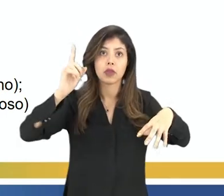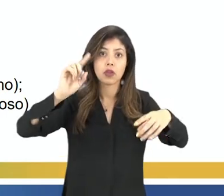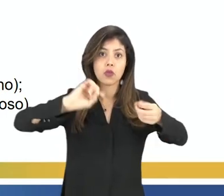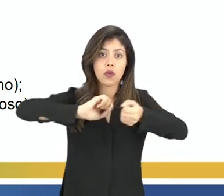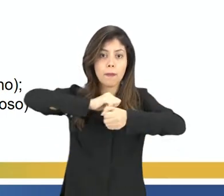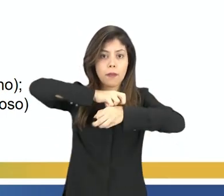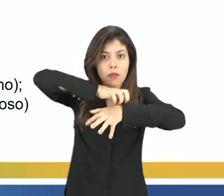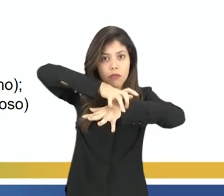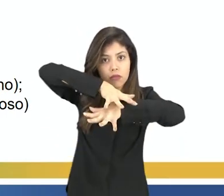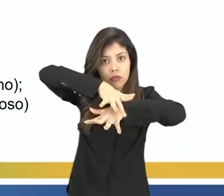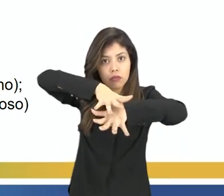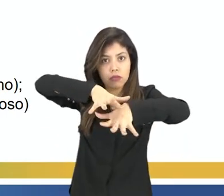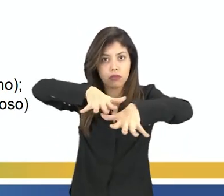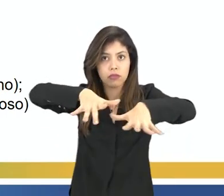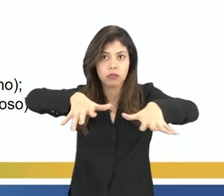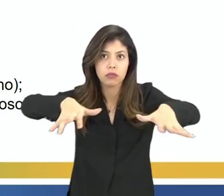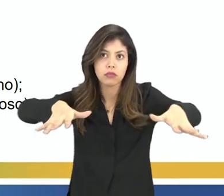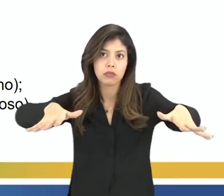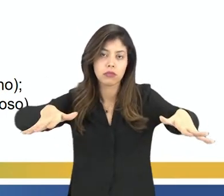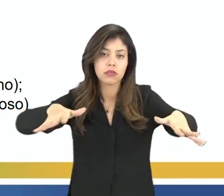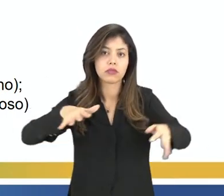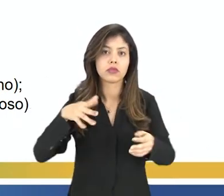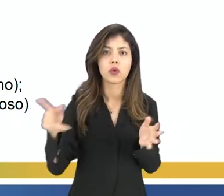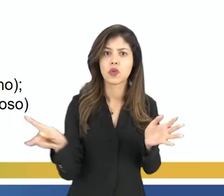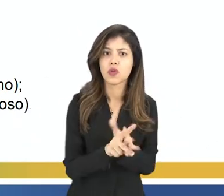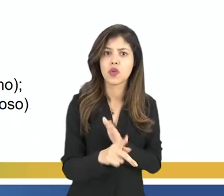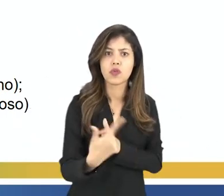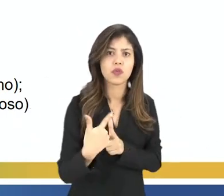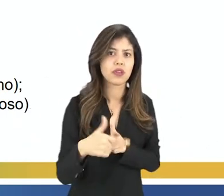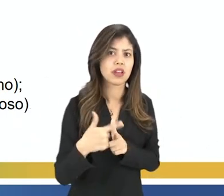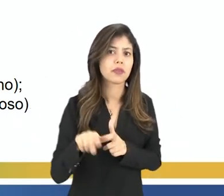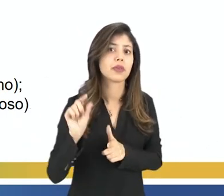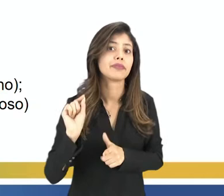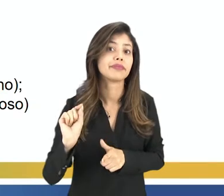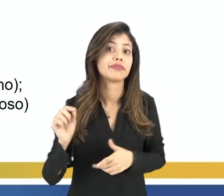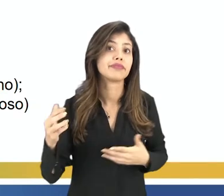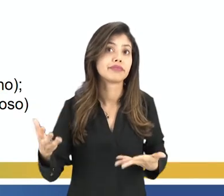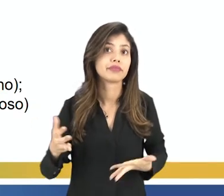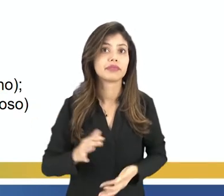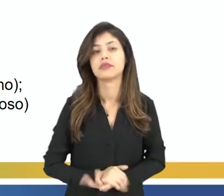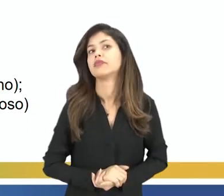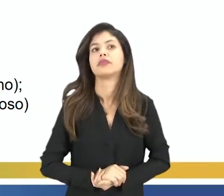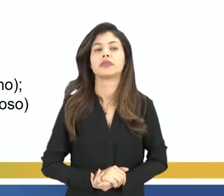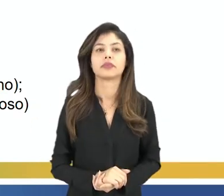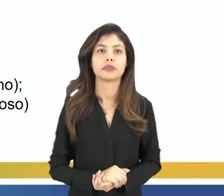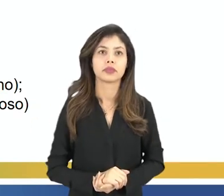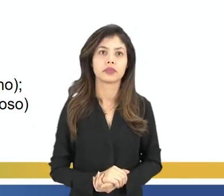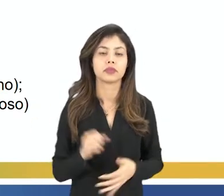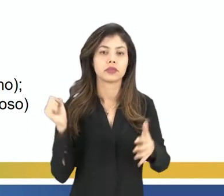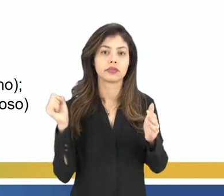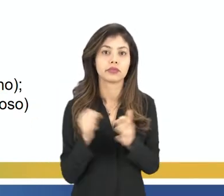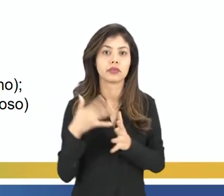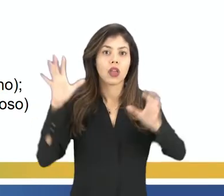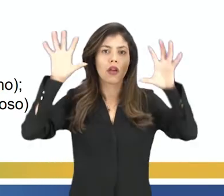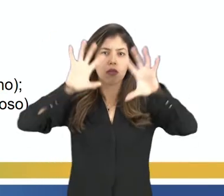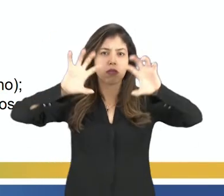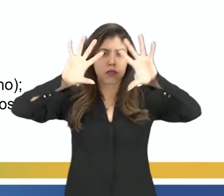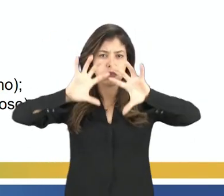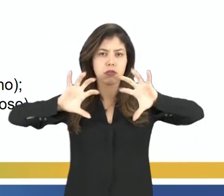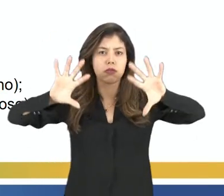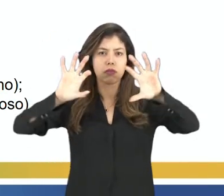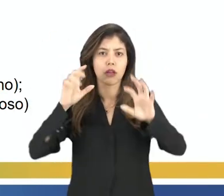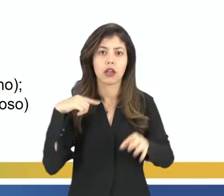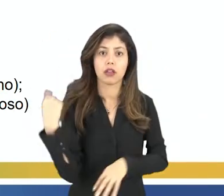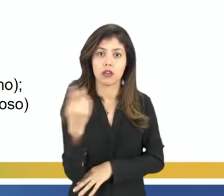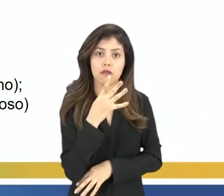uma devolução desses Raios o problema é que muitos gases